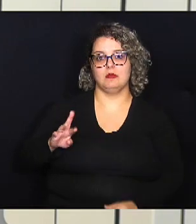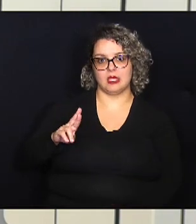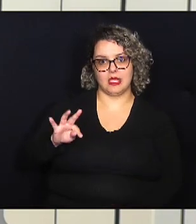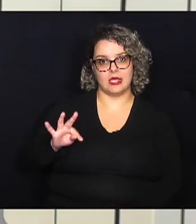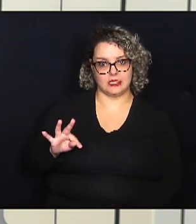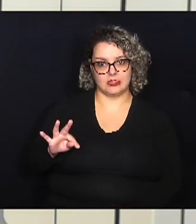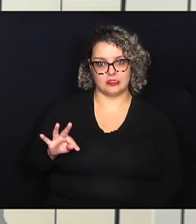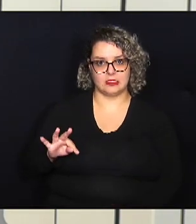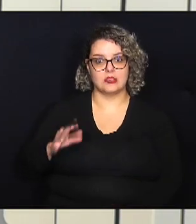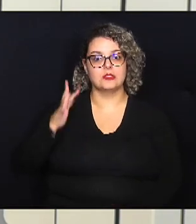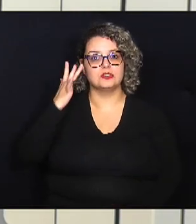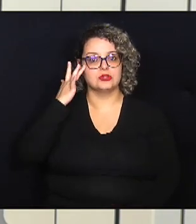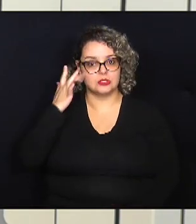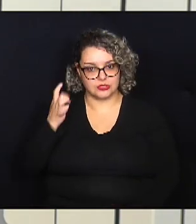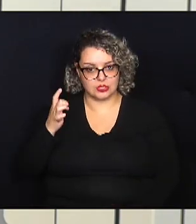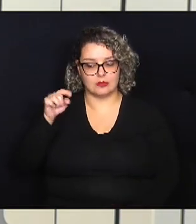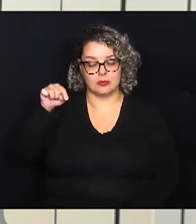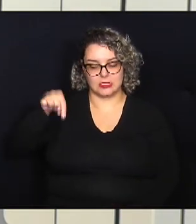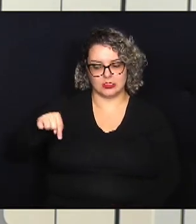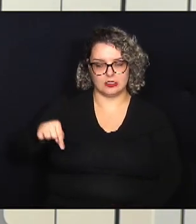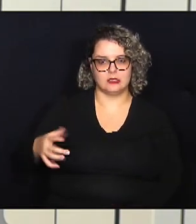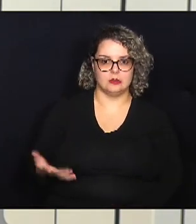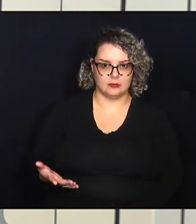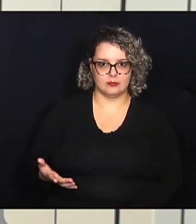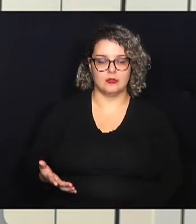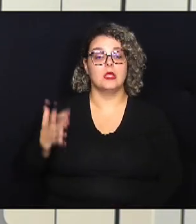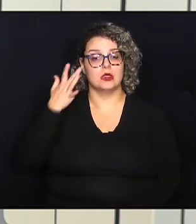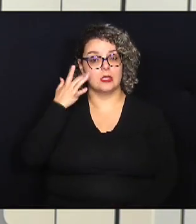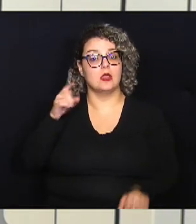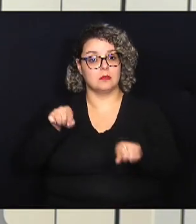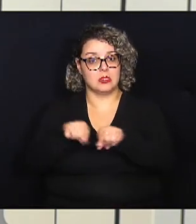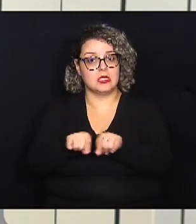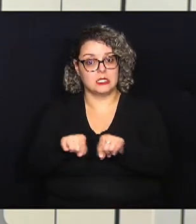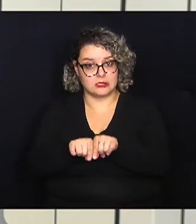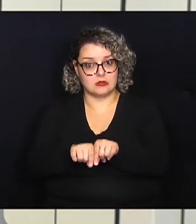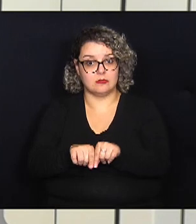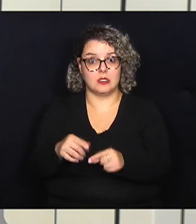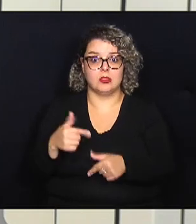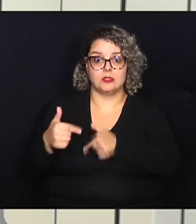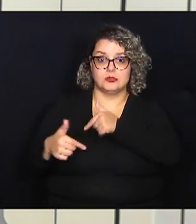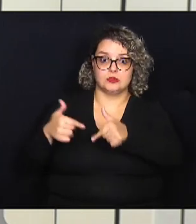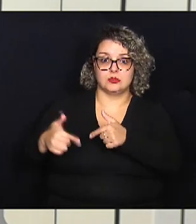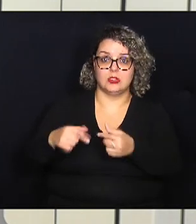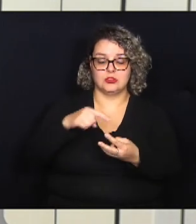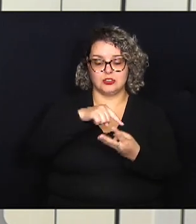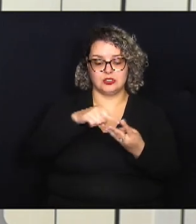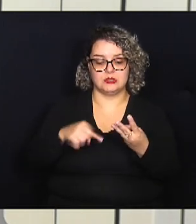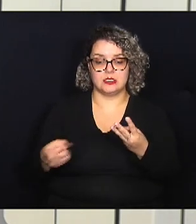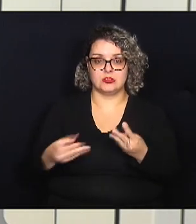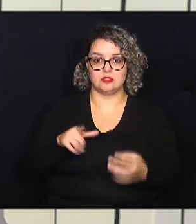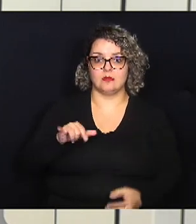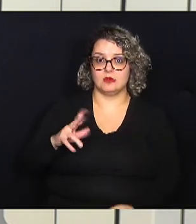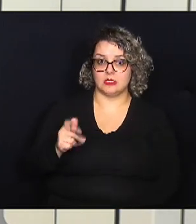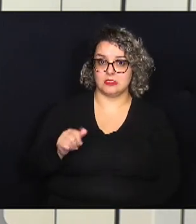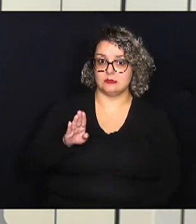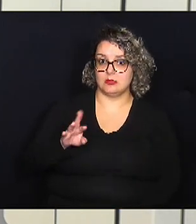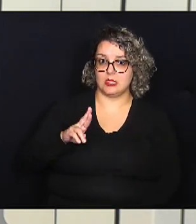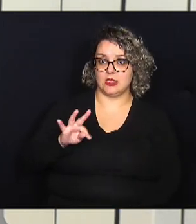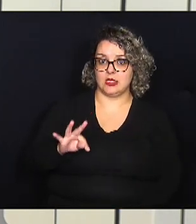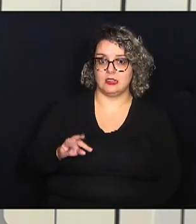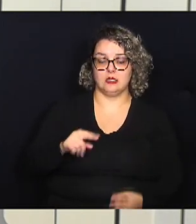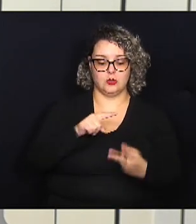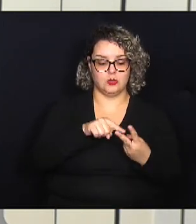a partir deste ponto. E amanhã também inicia as operações de 3 novas linhas BRT,